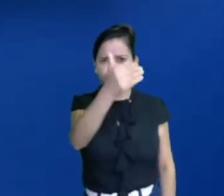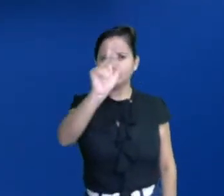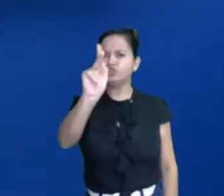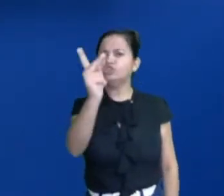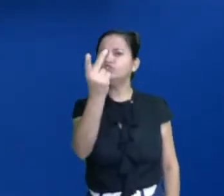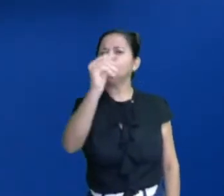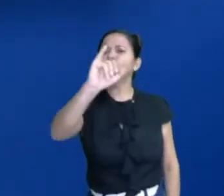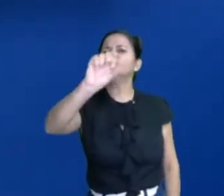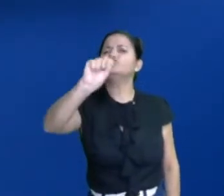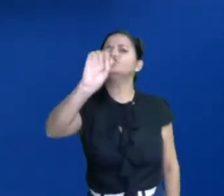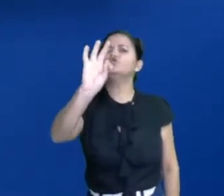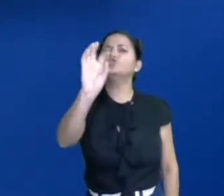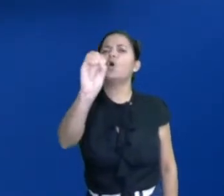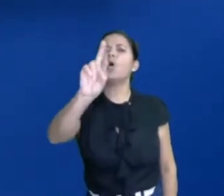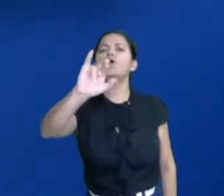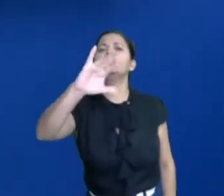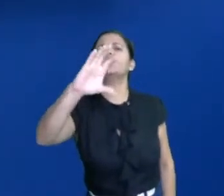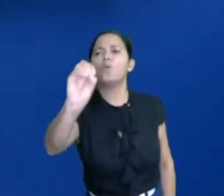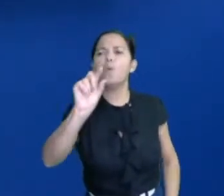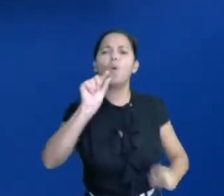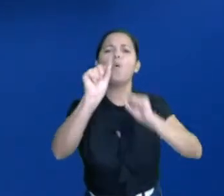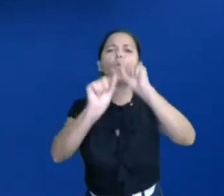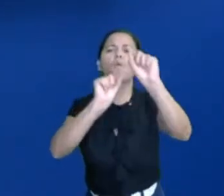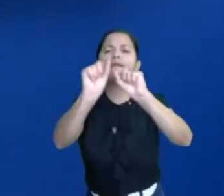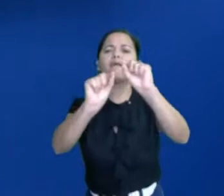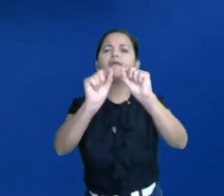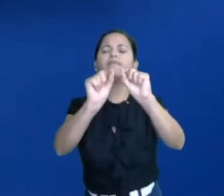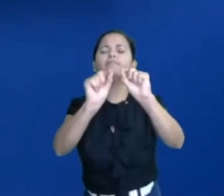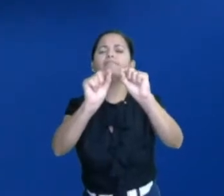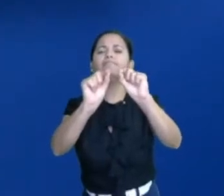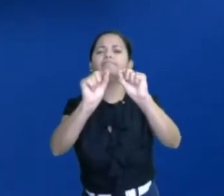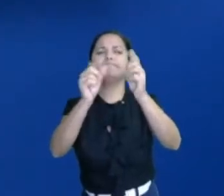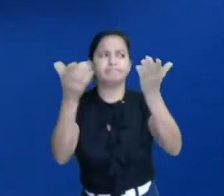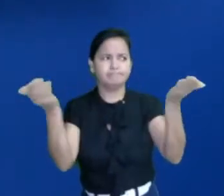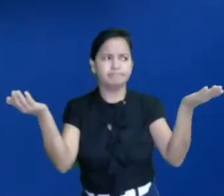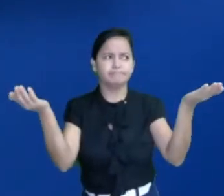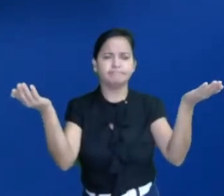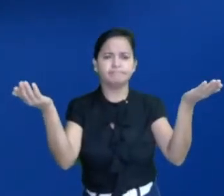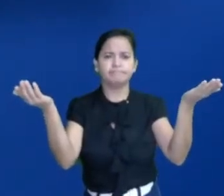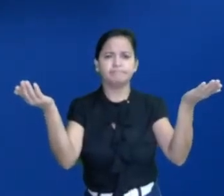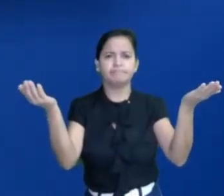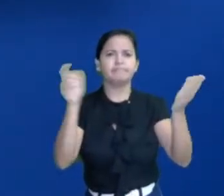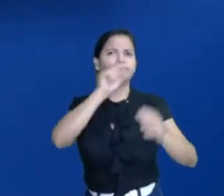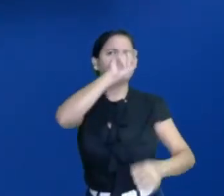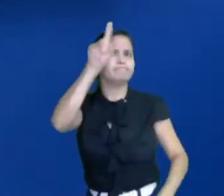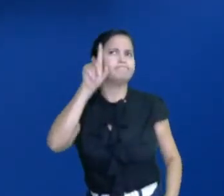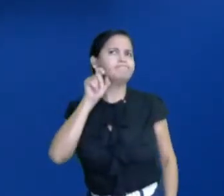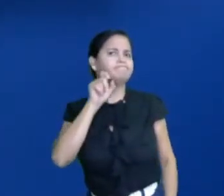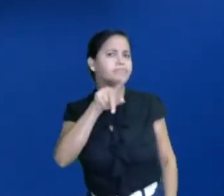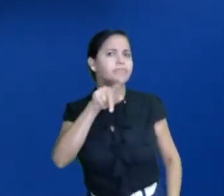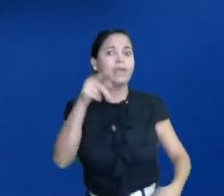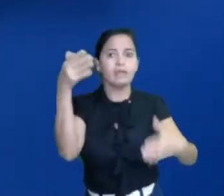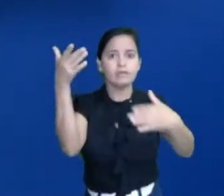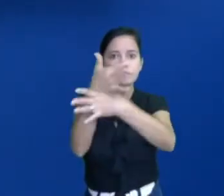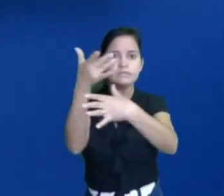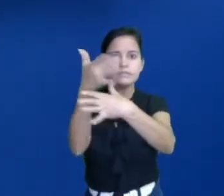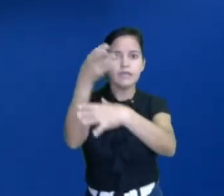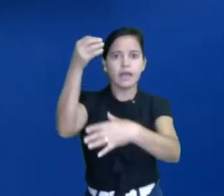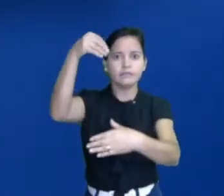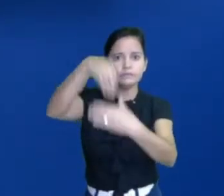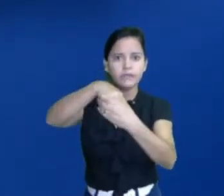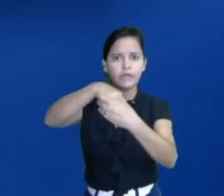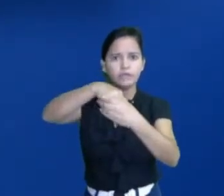para imaginar o que seria um patrimônio histórico? Tantas coisas que existem em nossa cidade,